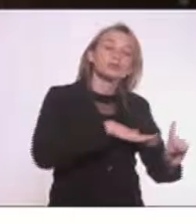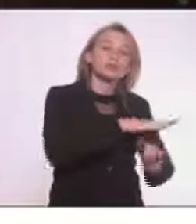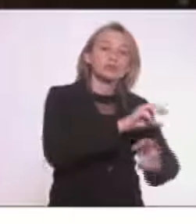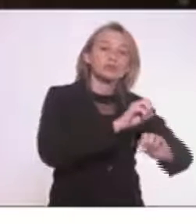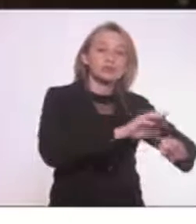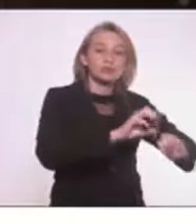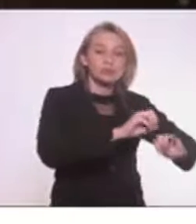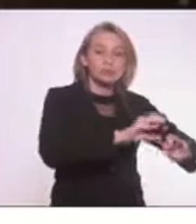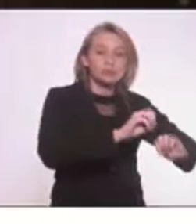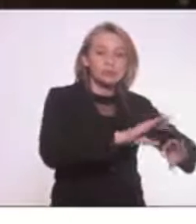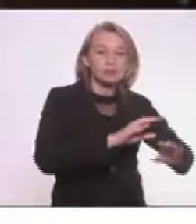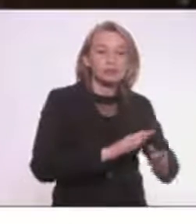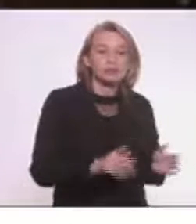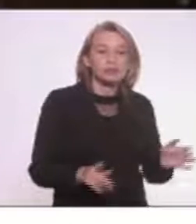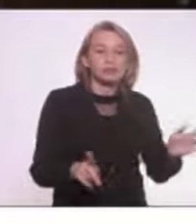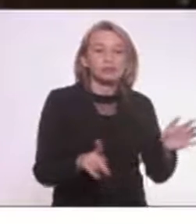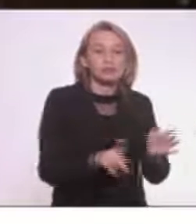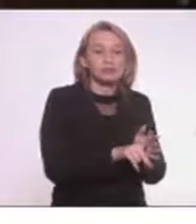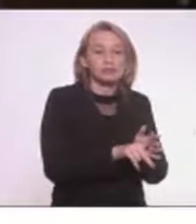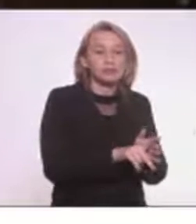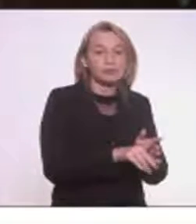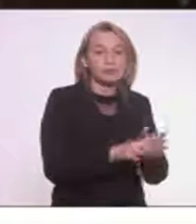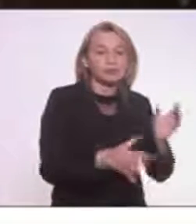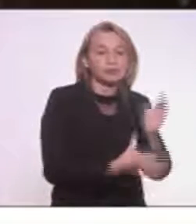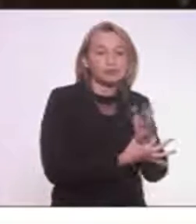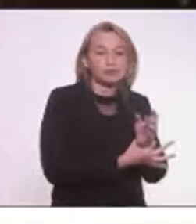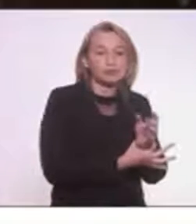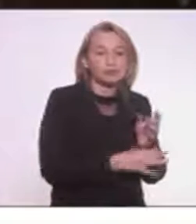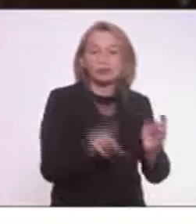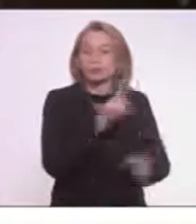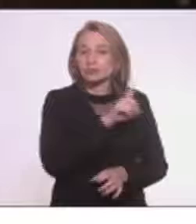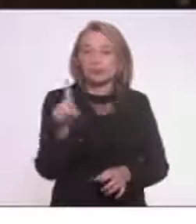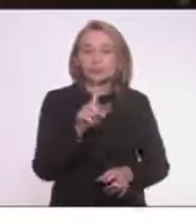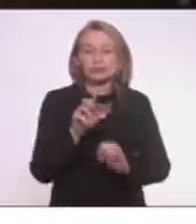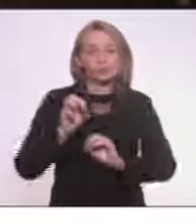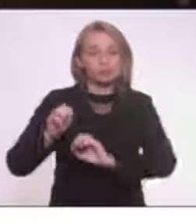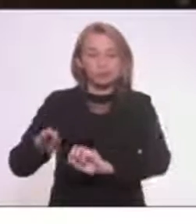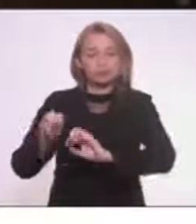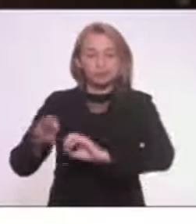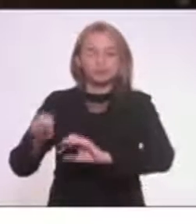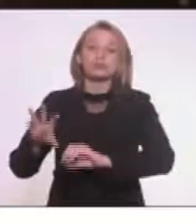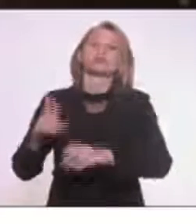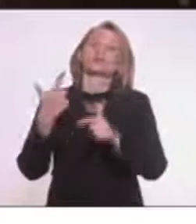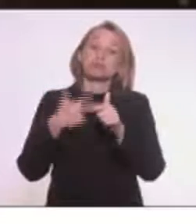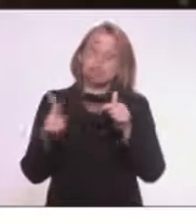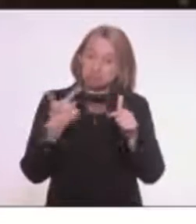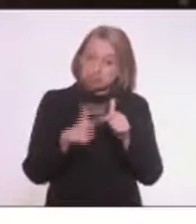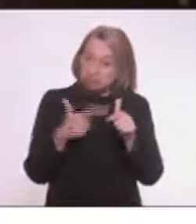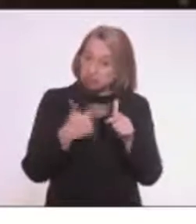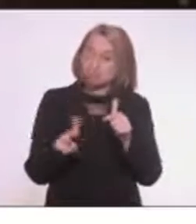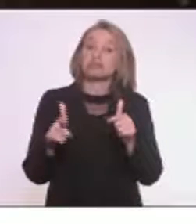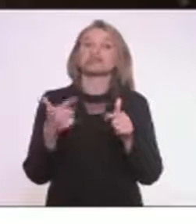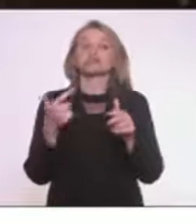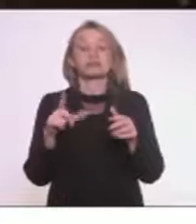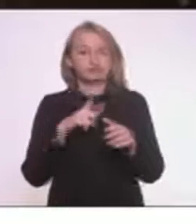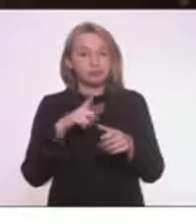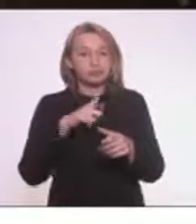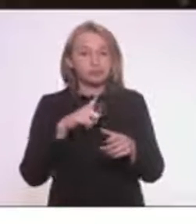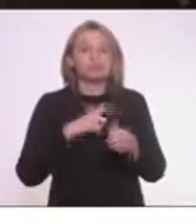é parte da segurança pública e não da educação, o que vai criar um problema